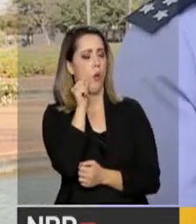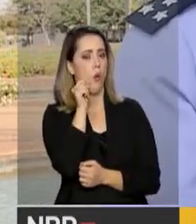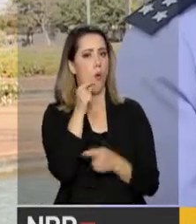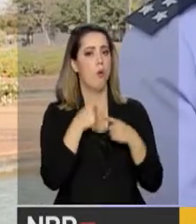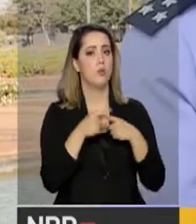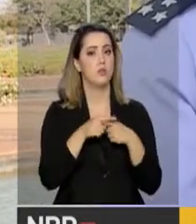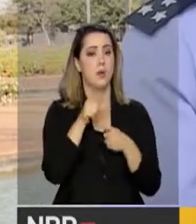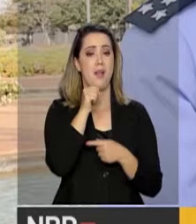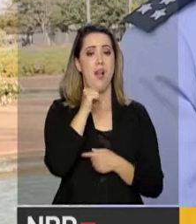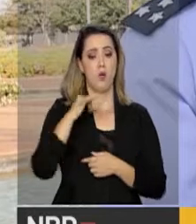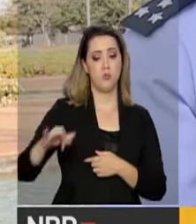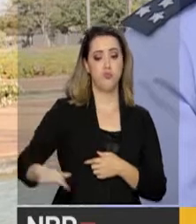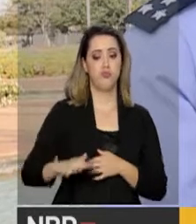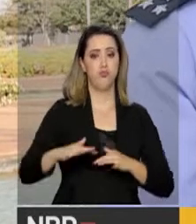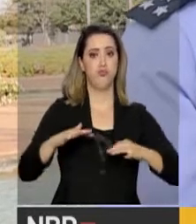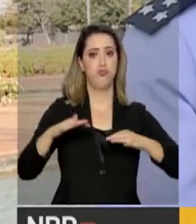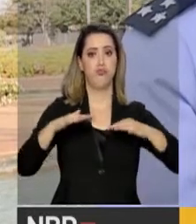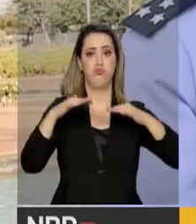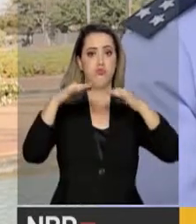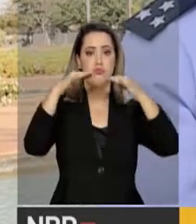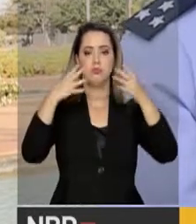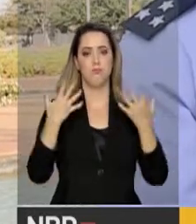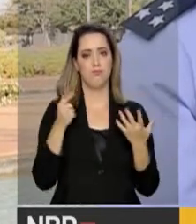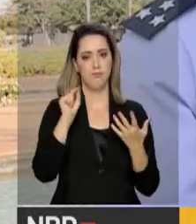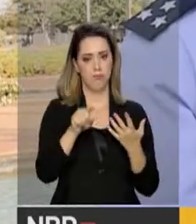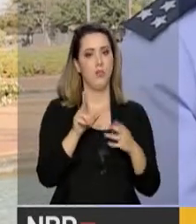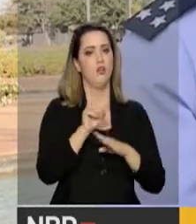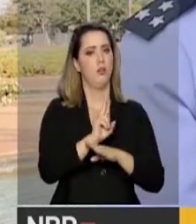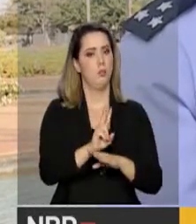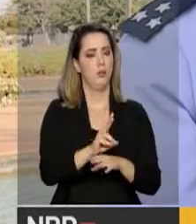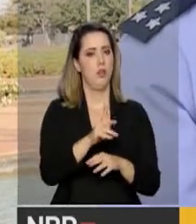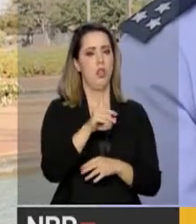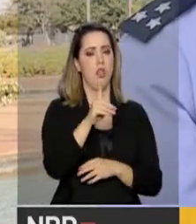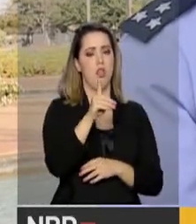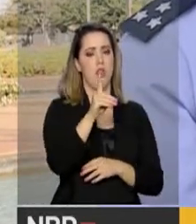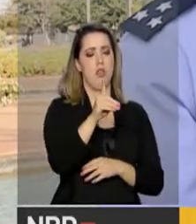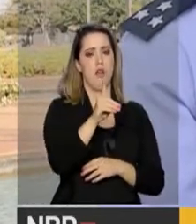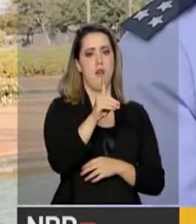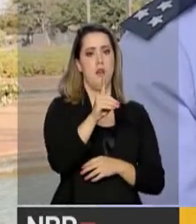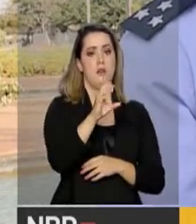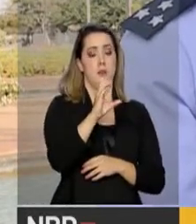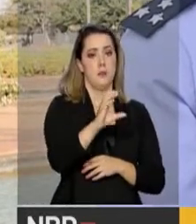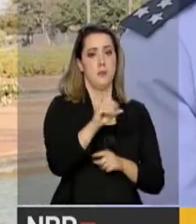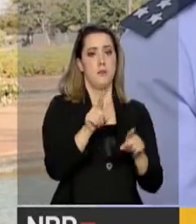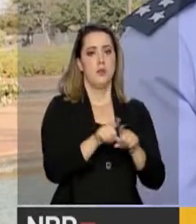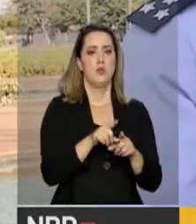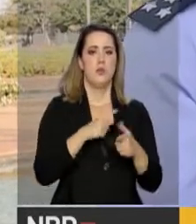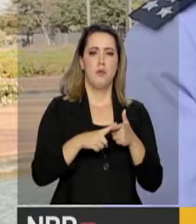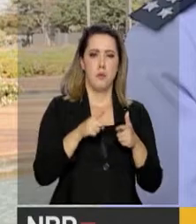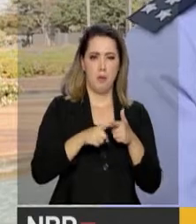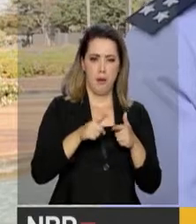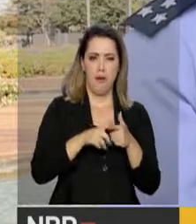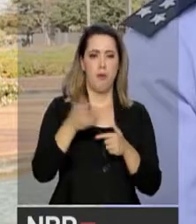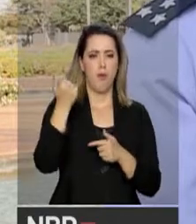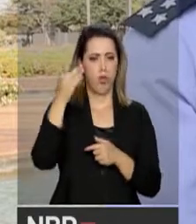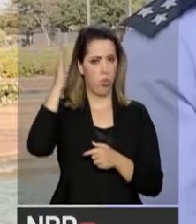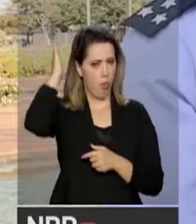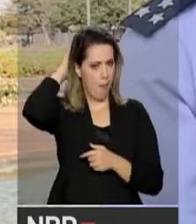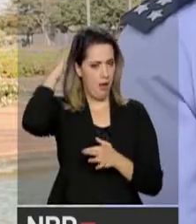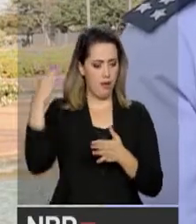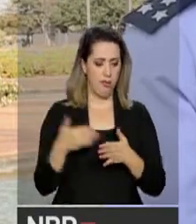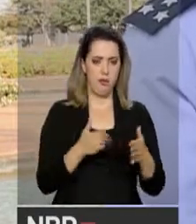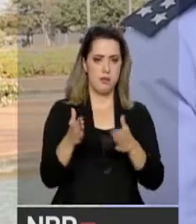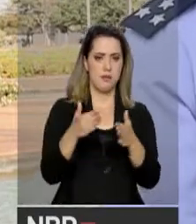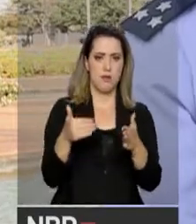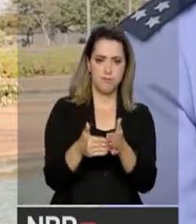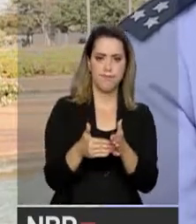das inundações. Atuamos em apoio à Defesa Civil também, quando foi o bloqueio da rodovia no Pará, para que a gente pudesse fazer a desinterdição